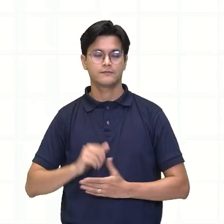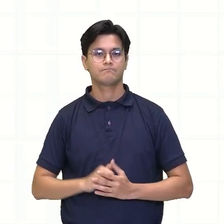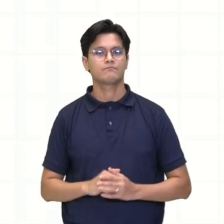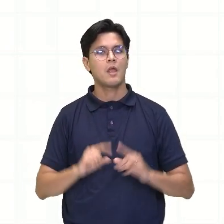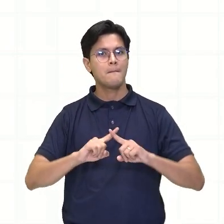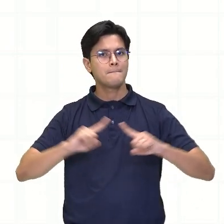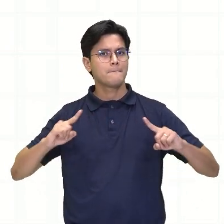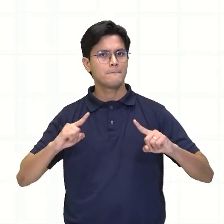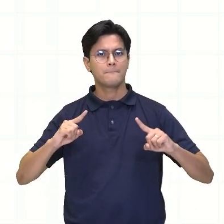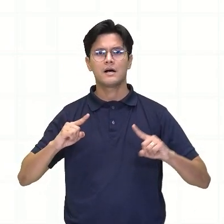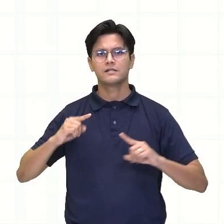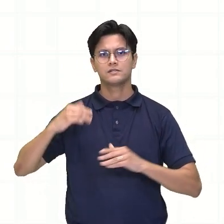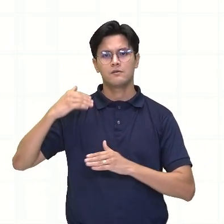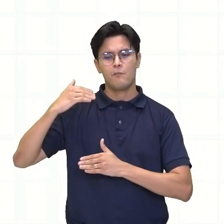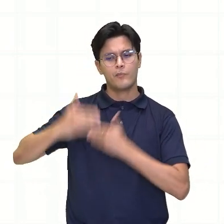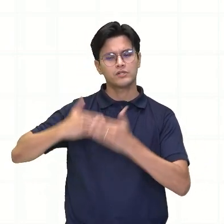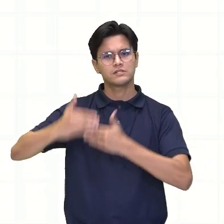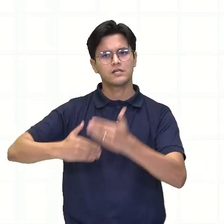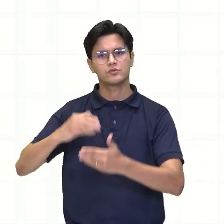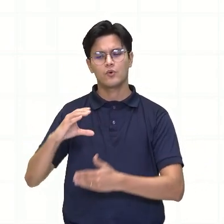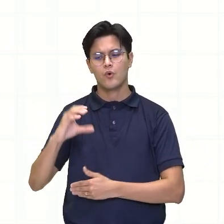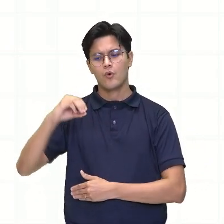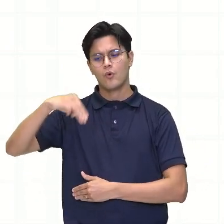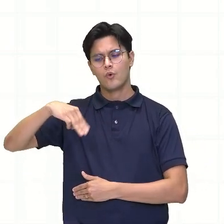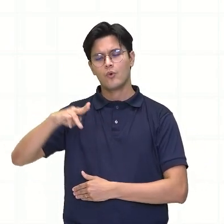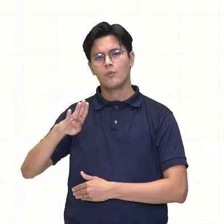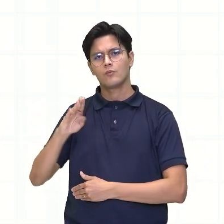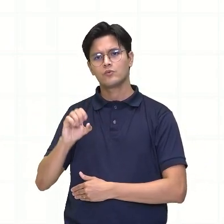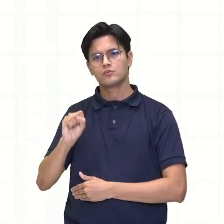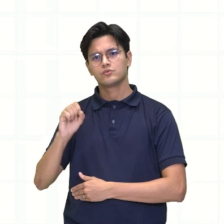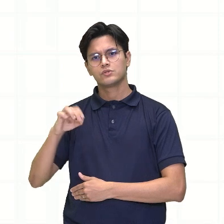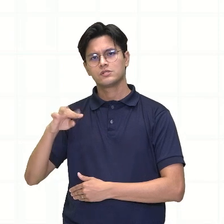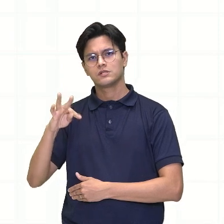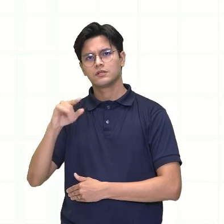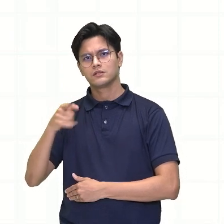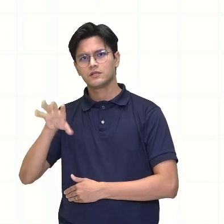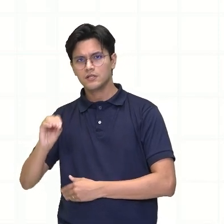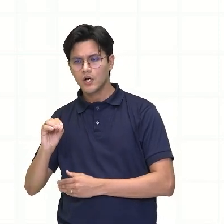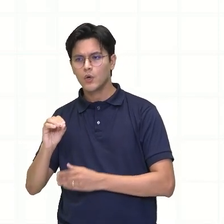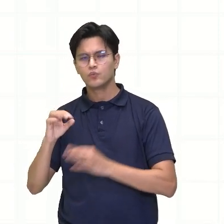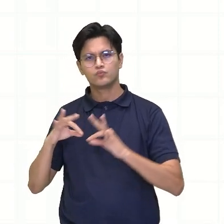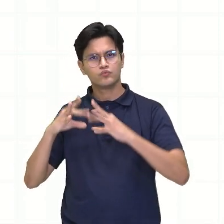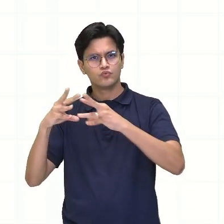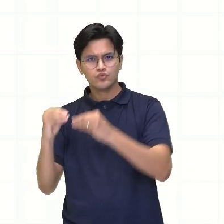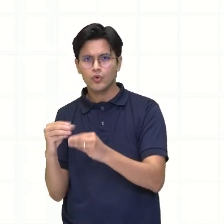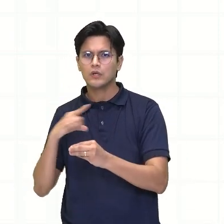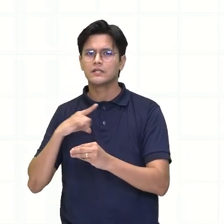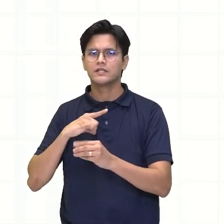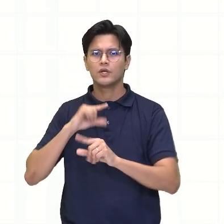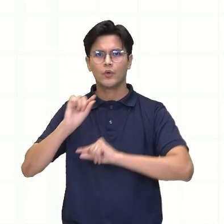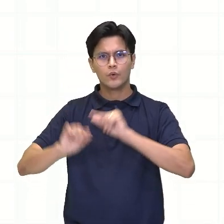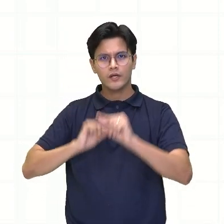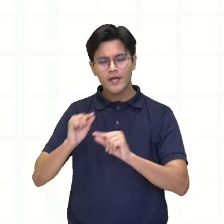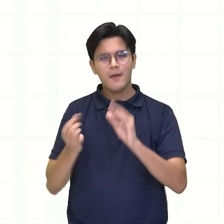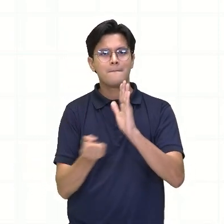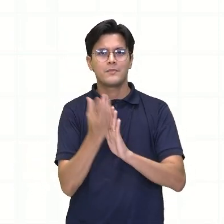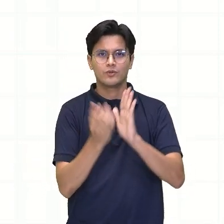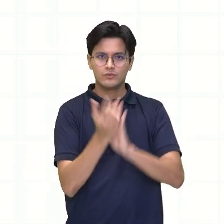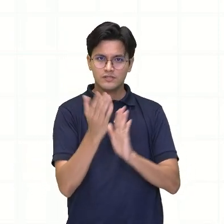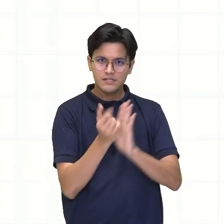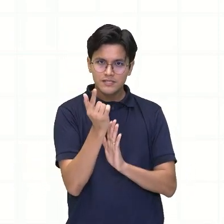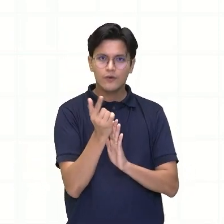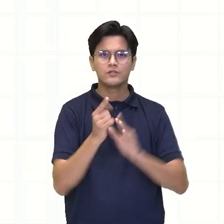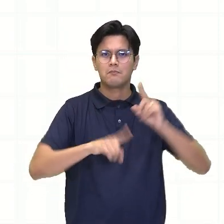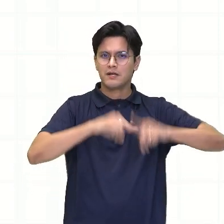de consumo de combustível, vai ser gerado também um resíduo. E aí, no caso, os resíduos são o gás